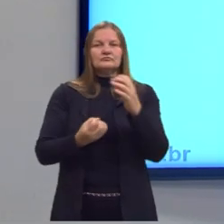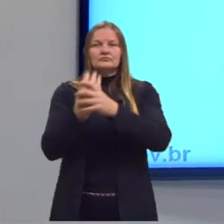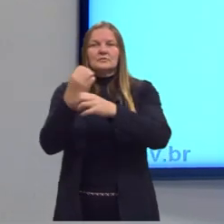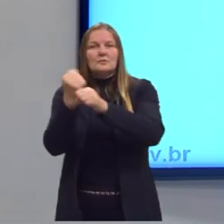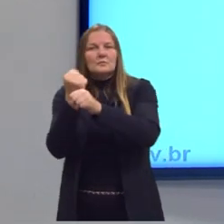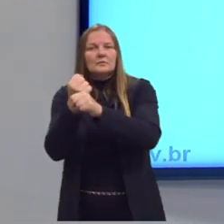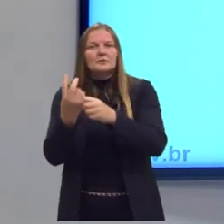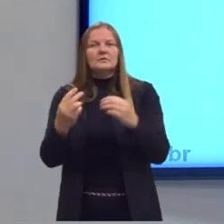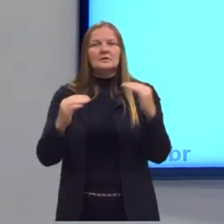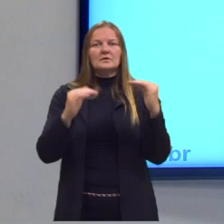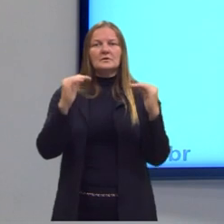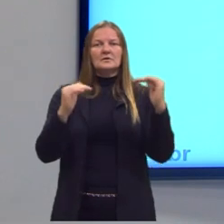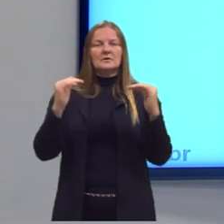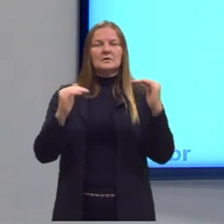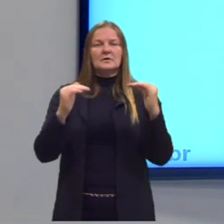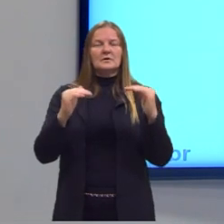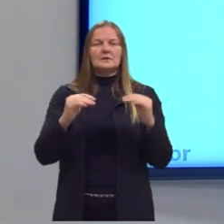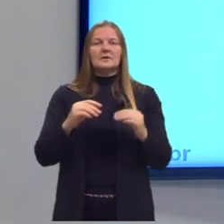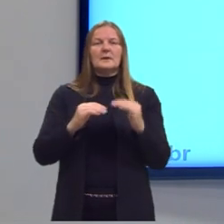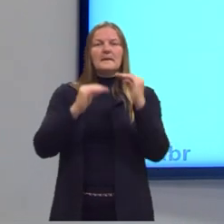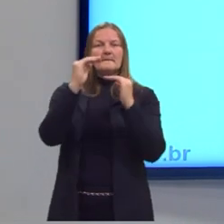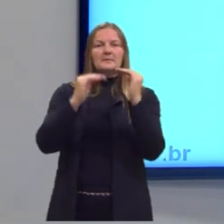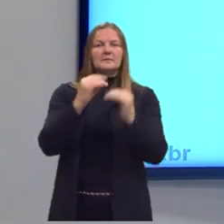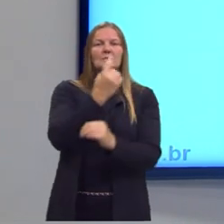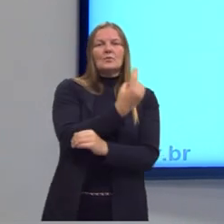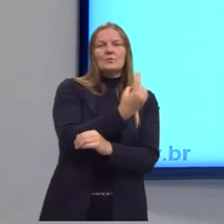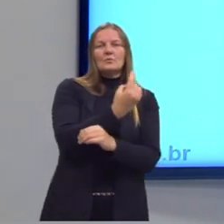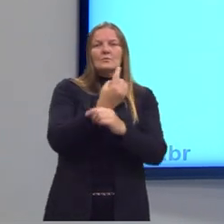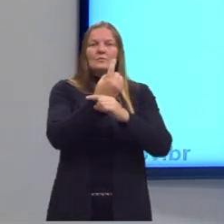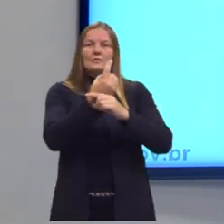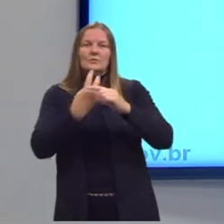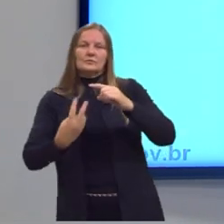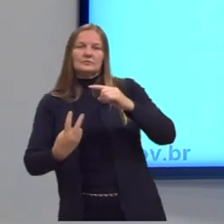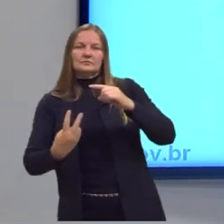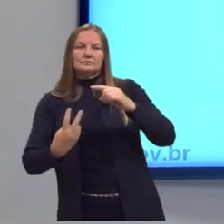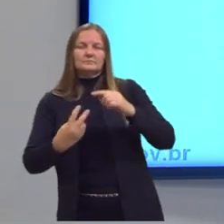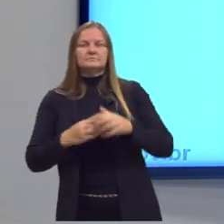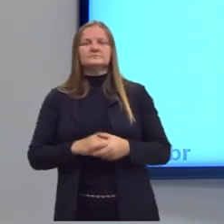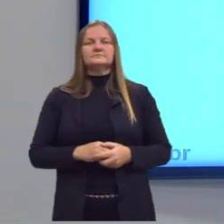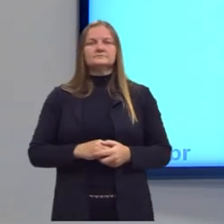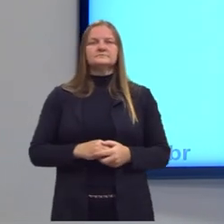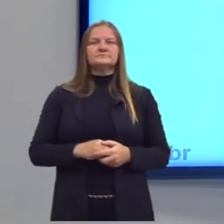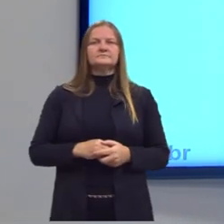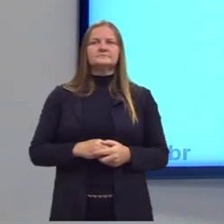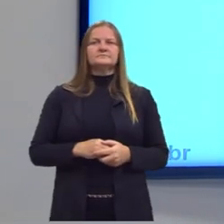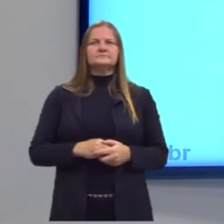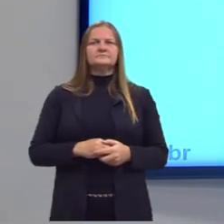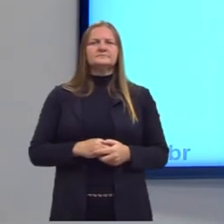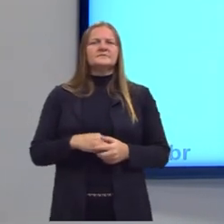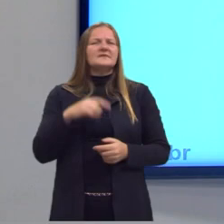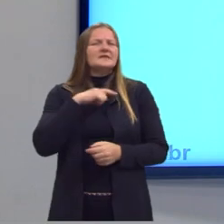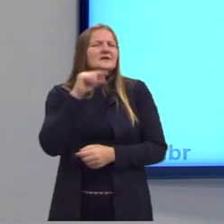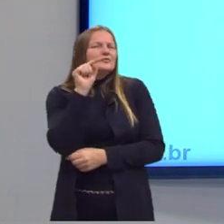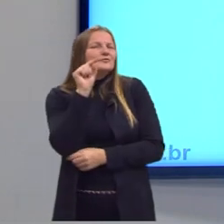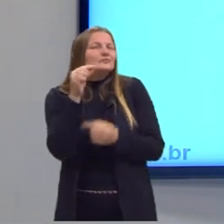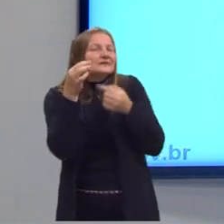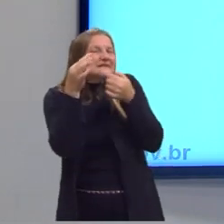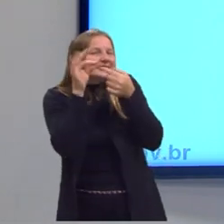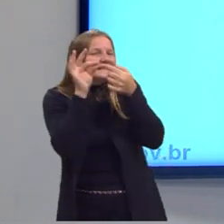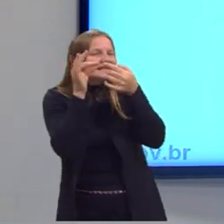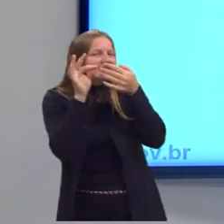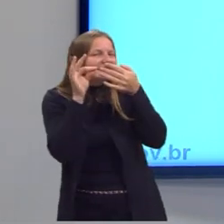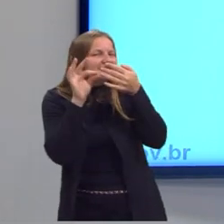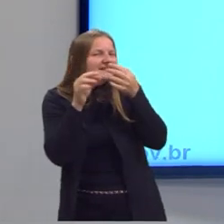metálico Então essa é a minha proporção molar um para dois tá mas essa aqui tem uma questão Zinho